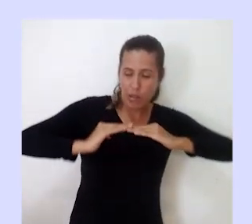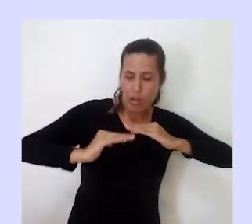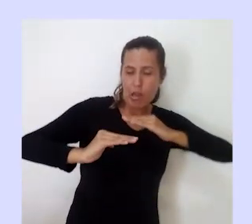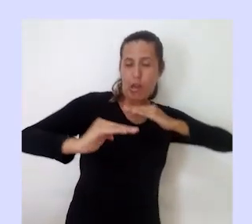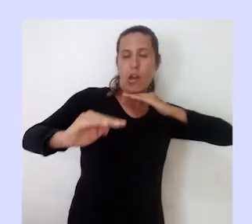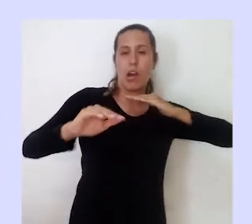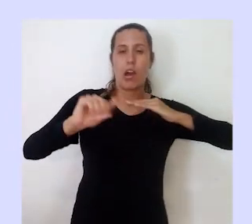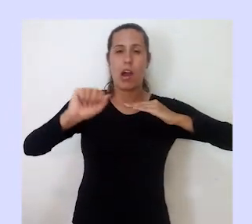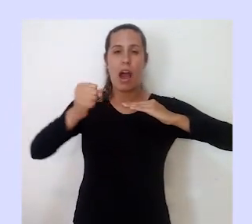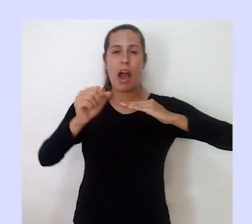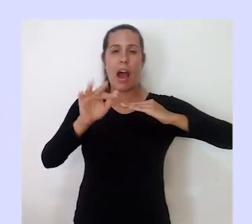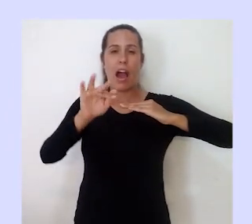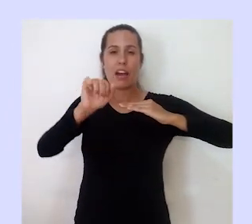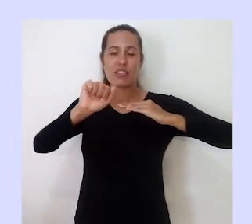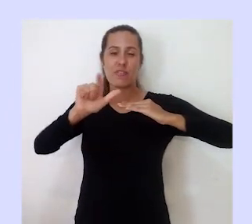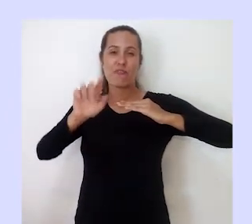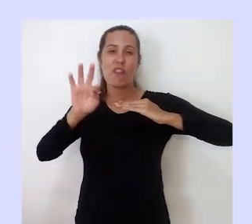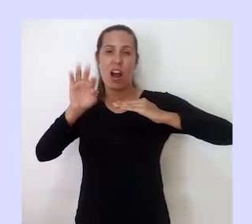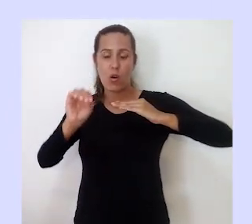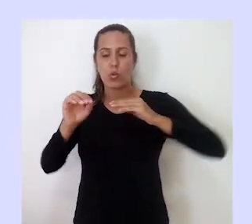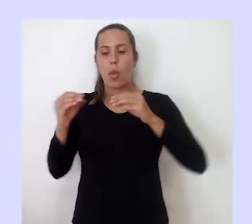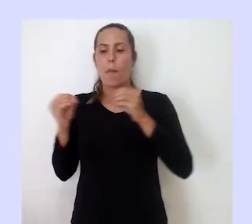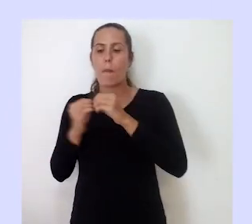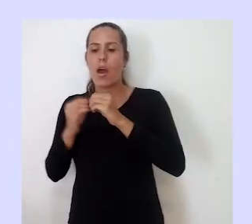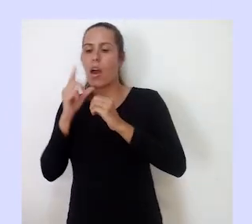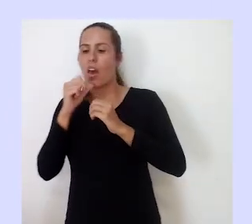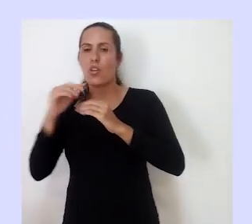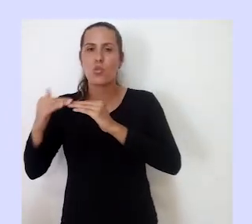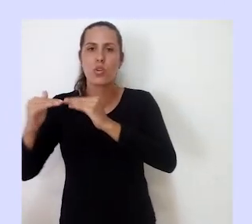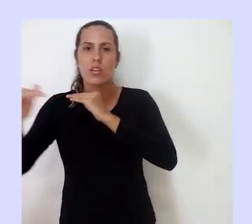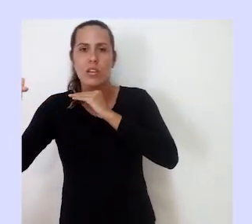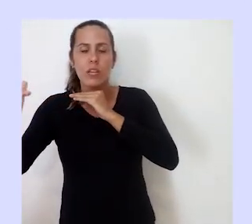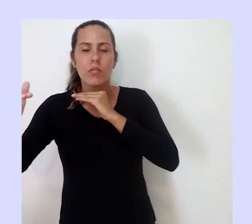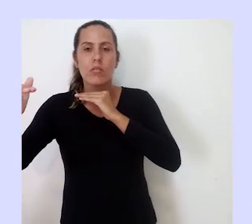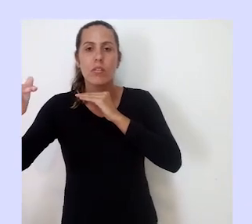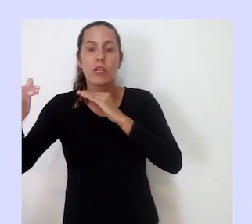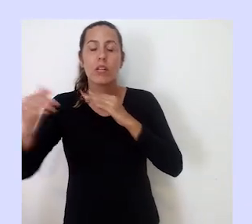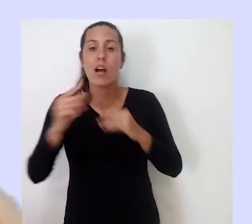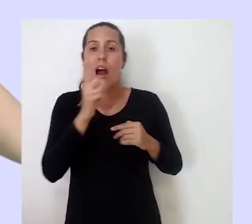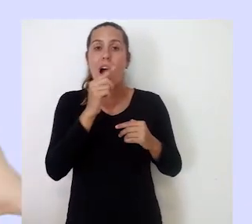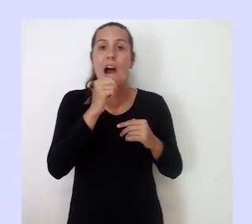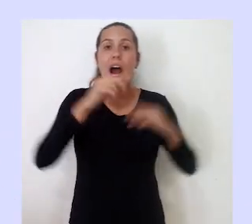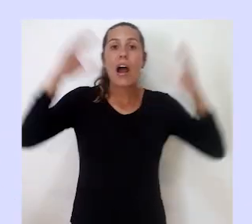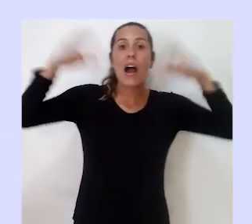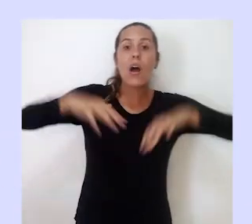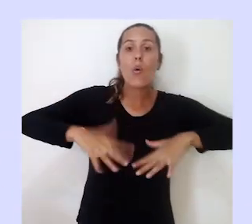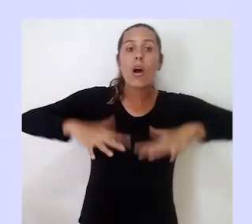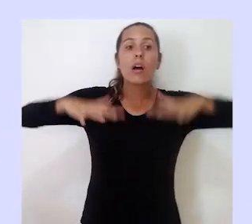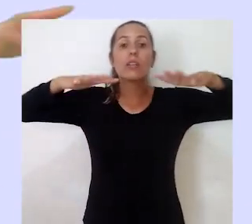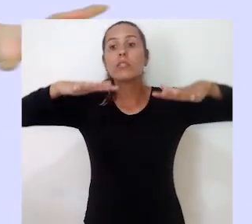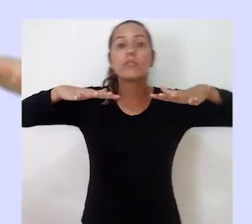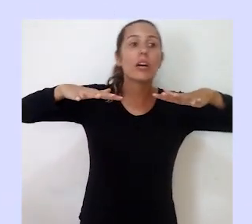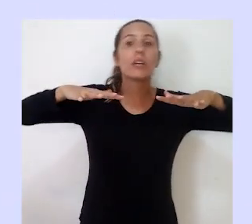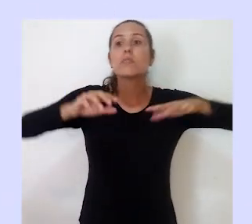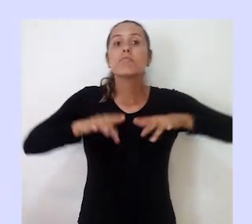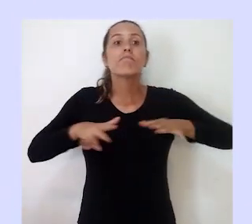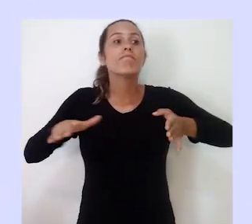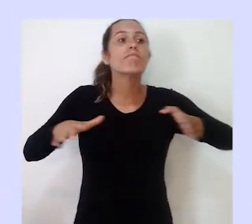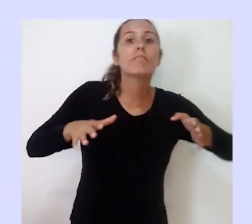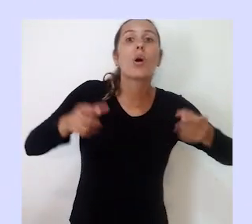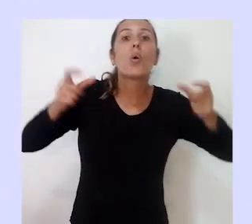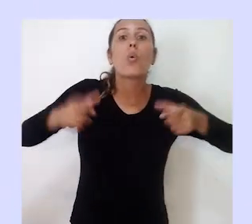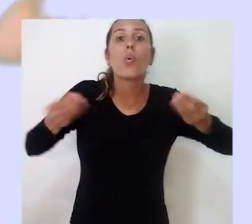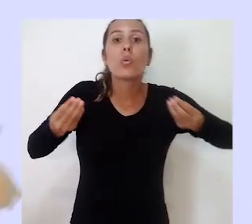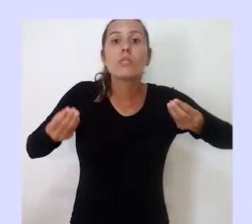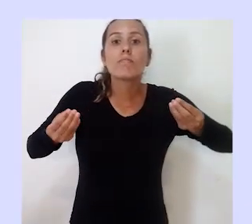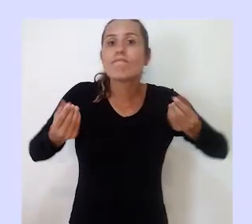asfalto e cidades na margem do rio, perto do rio, a água não tem para onde escapar, para onde drenar. Então